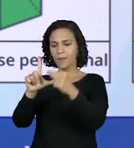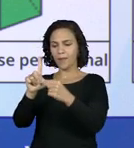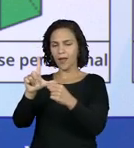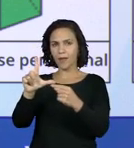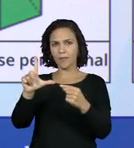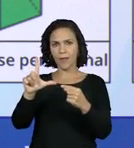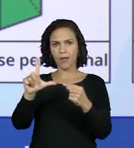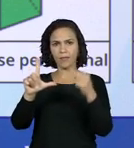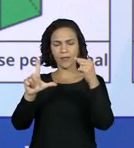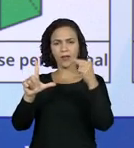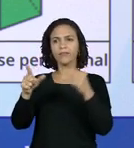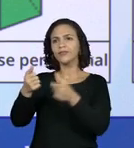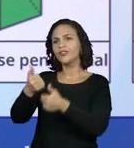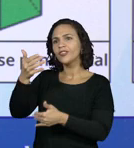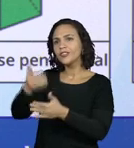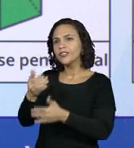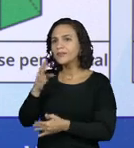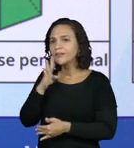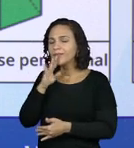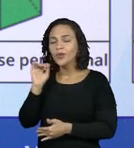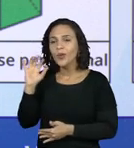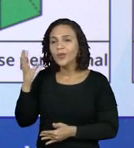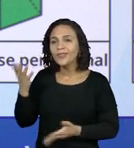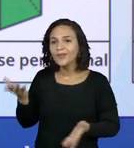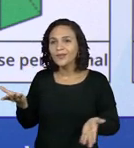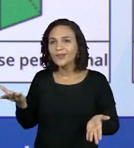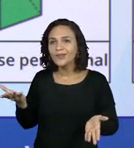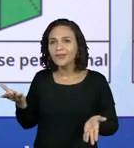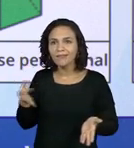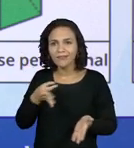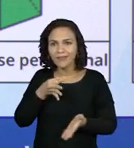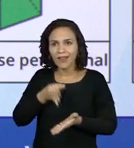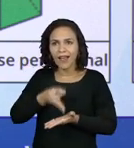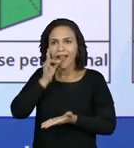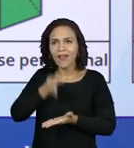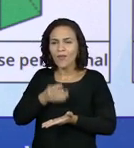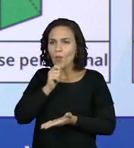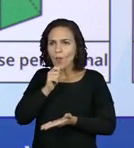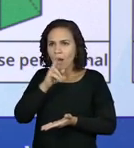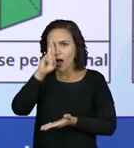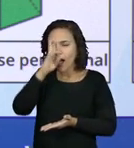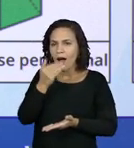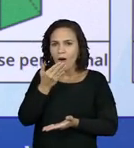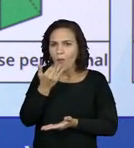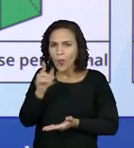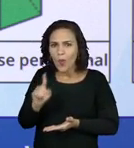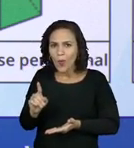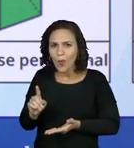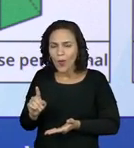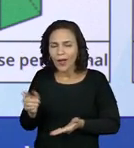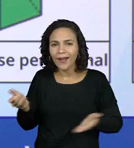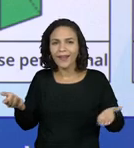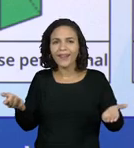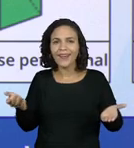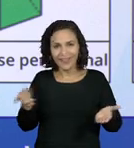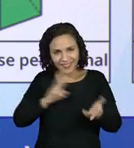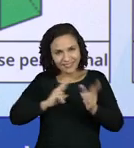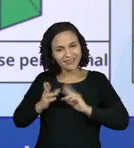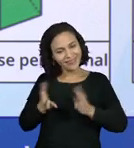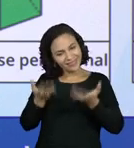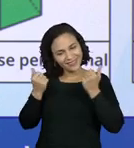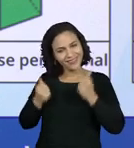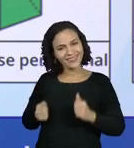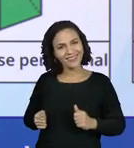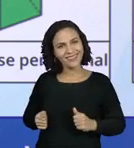Ué, o pessoal do chat está quietinho, o que está acontecendo? Não tomaram café hoje? Não almoçaram? Vamos lá, quantos tem aqui, turma?